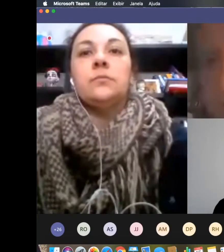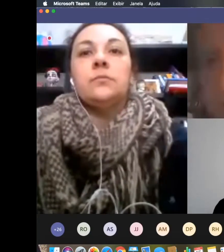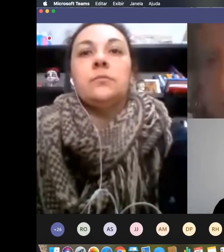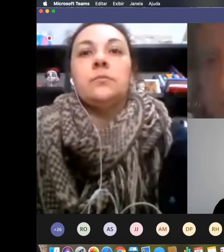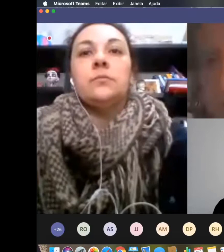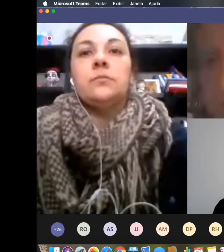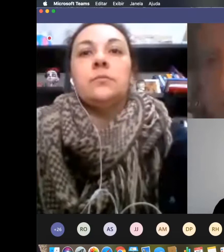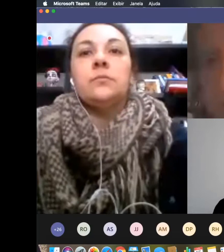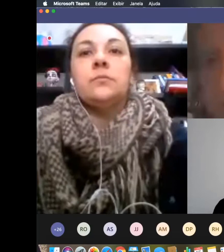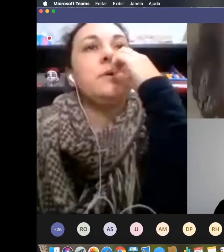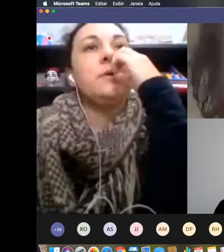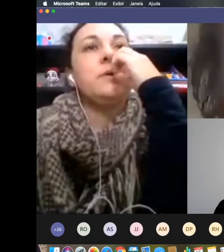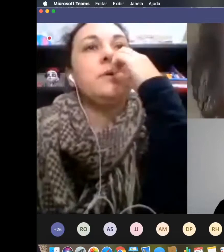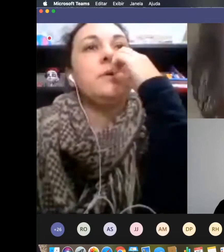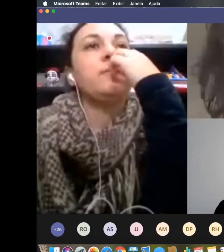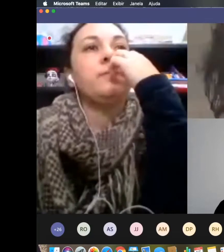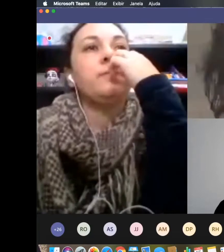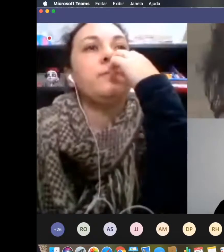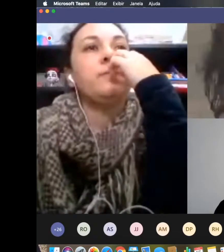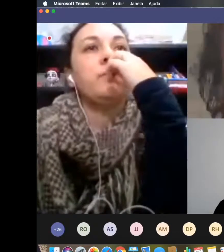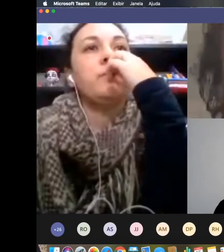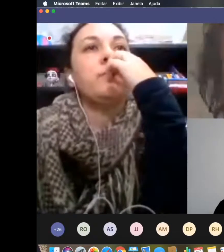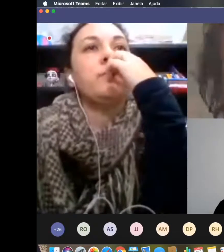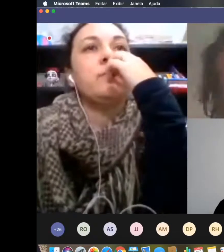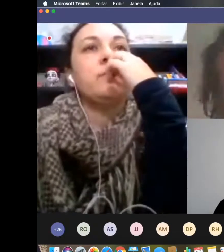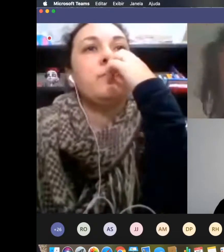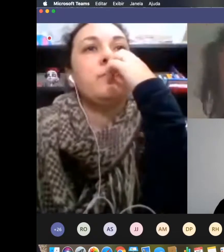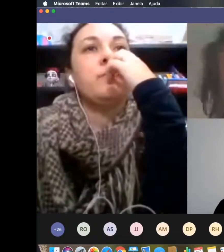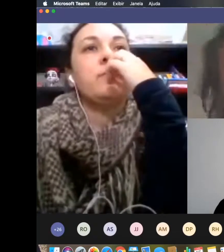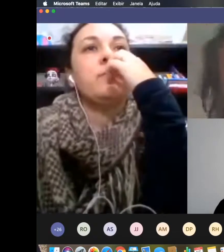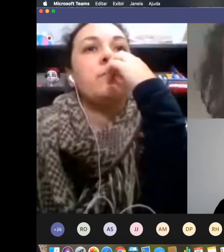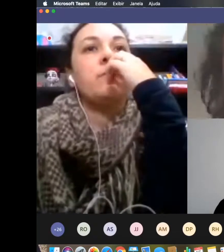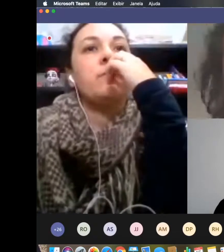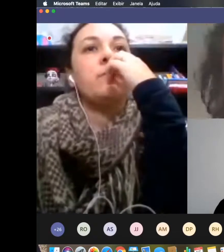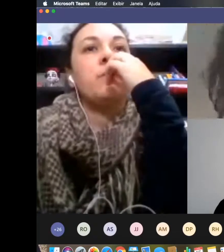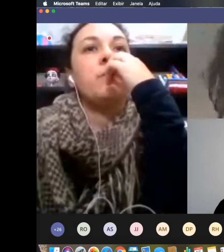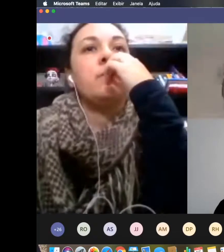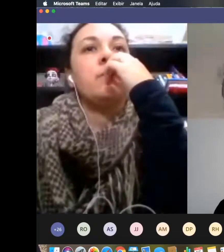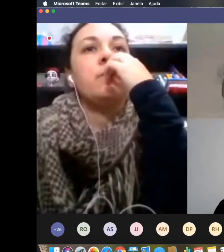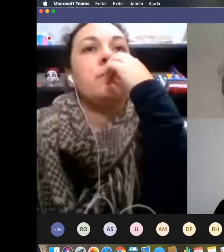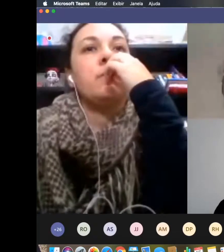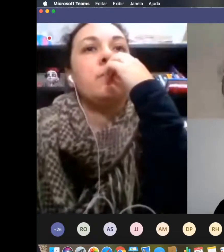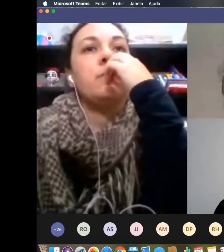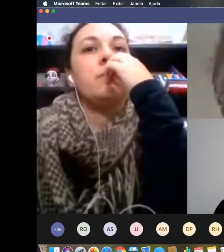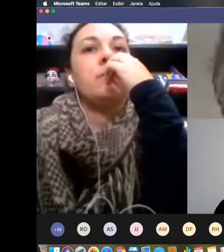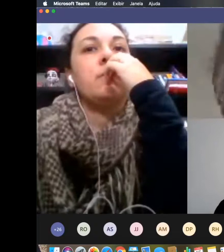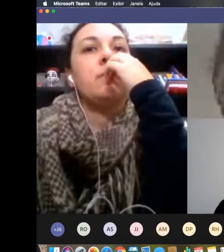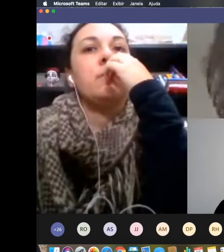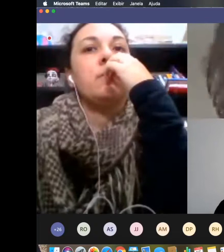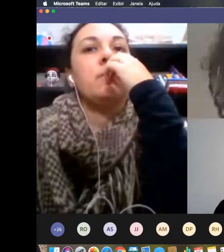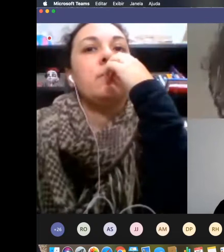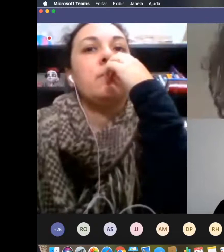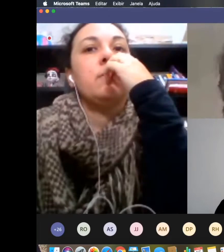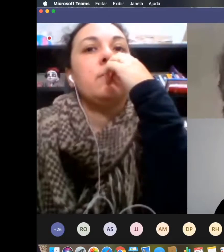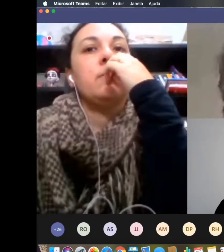um número, a uma quantidade grande, obviamente, de dados, mas limitada.